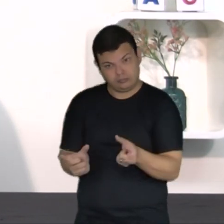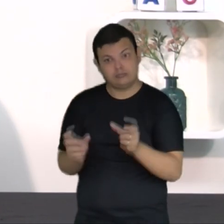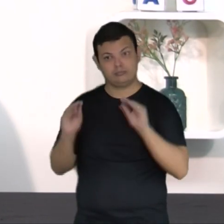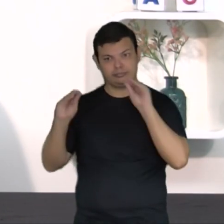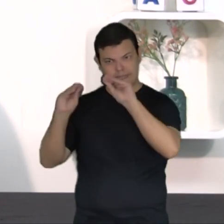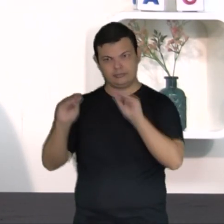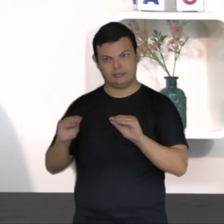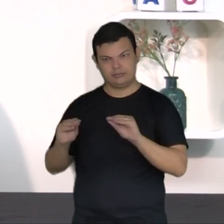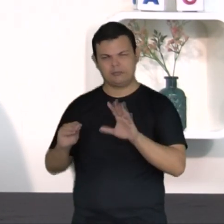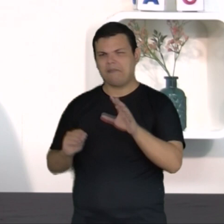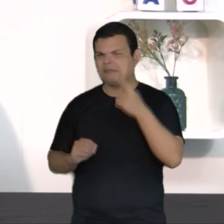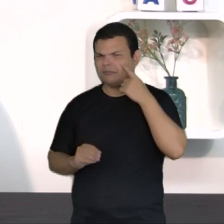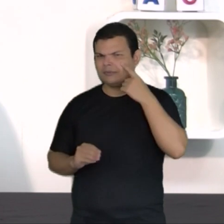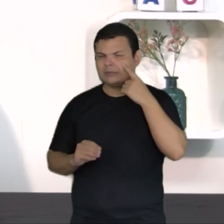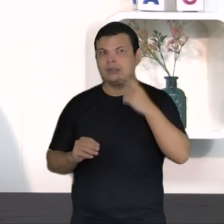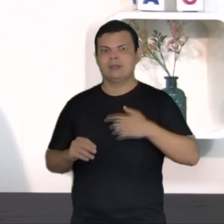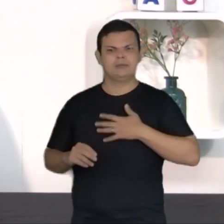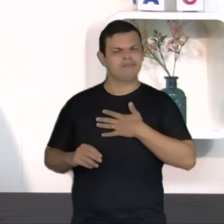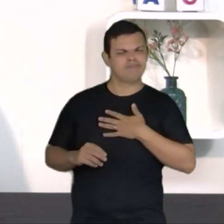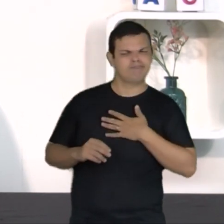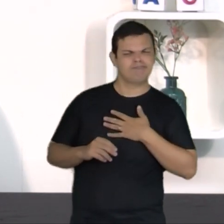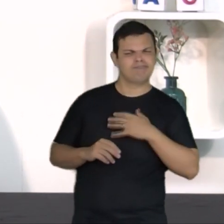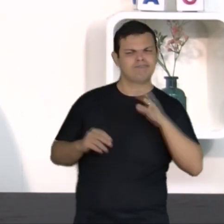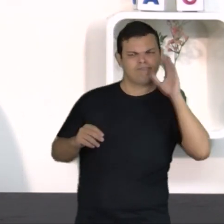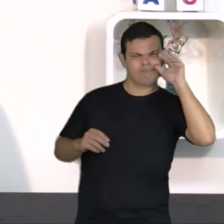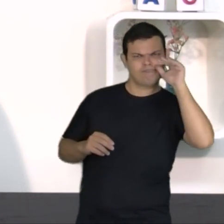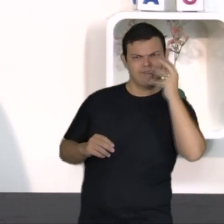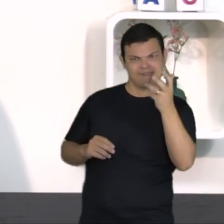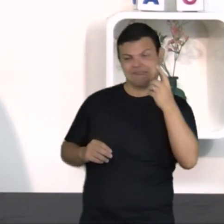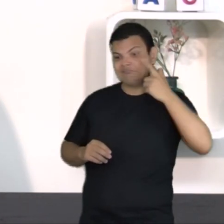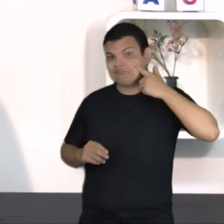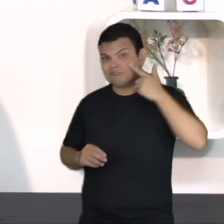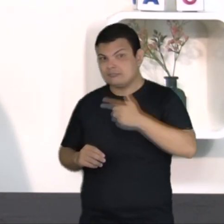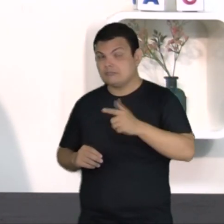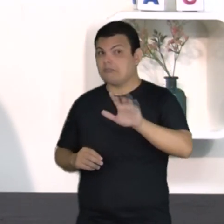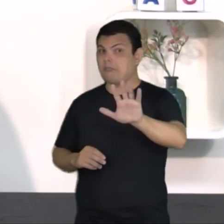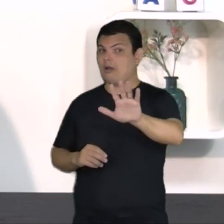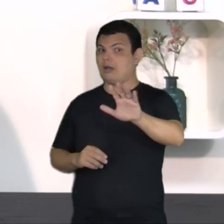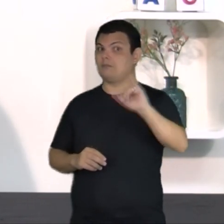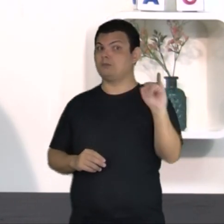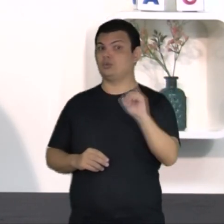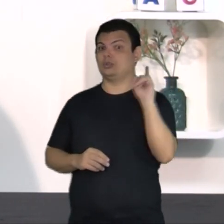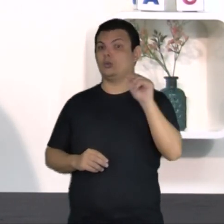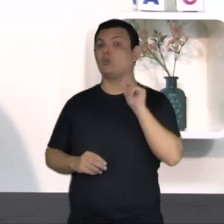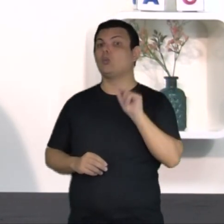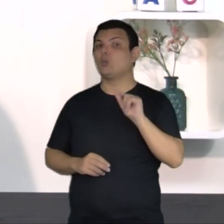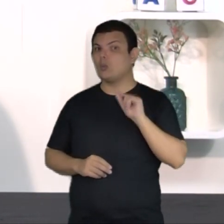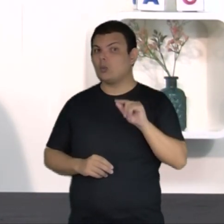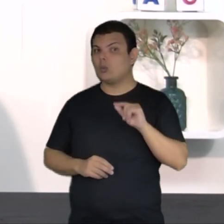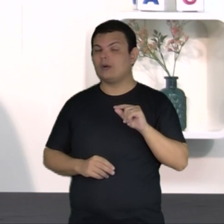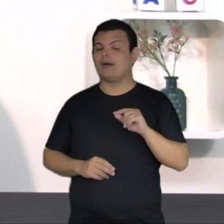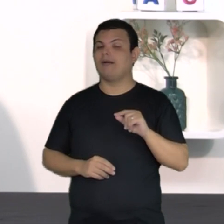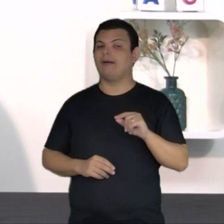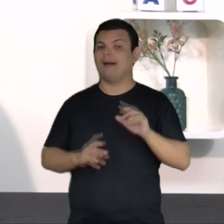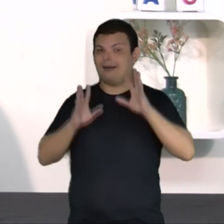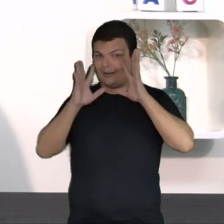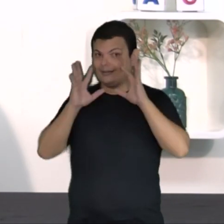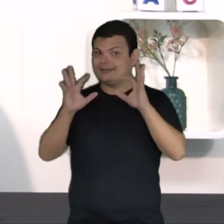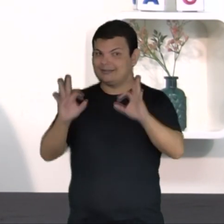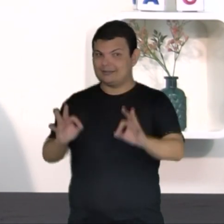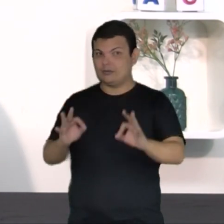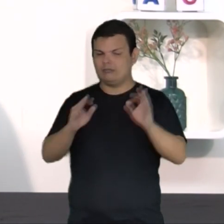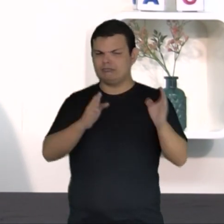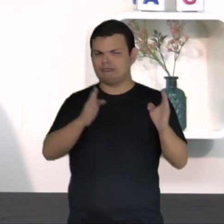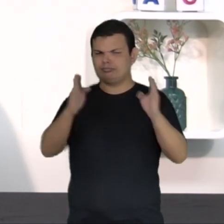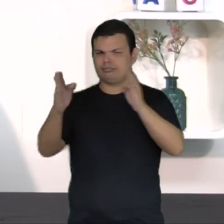Mas chega de mistério, vamos conhecer o poema visual. Ah, lembrei de uma coisa, preste atenção aqui, ó. Eu vou passar para vocês o